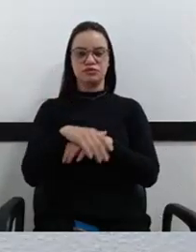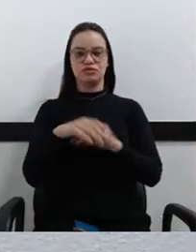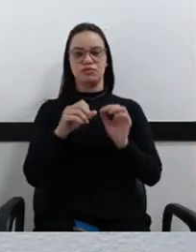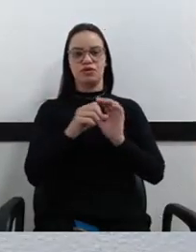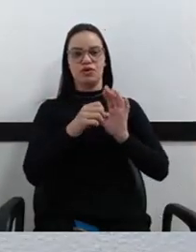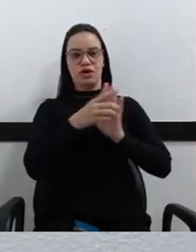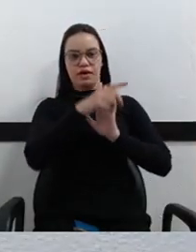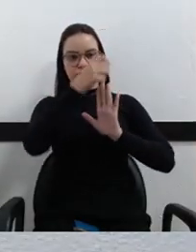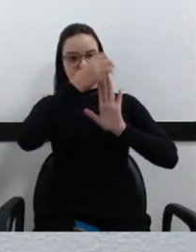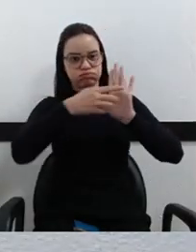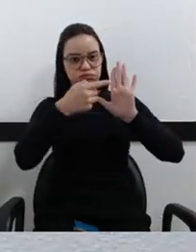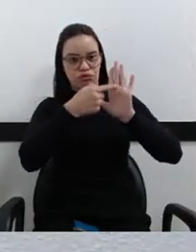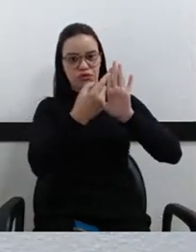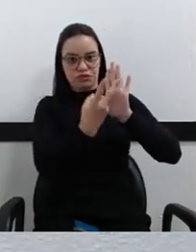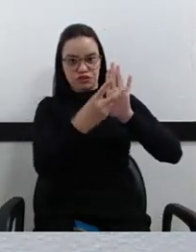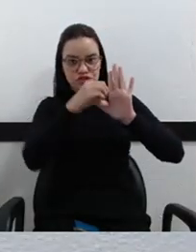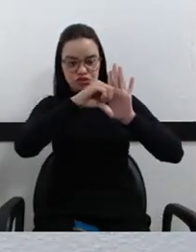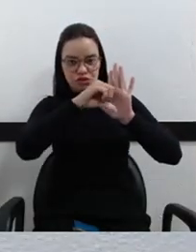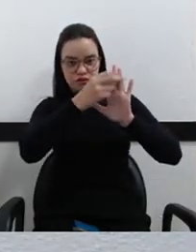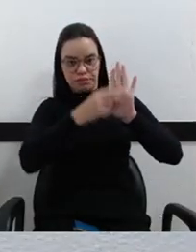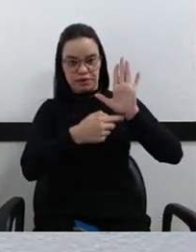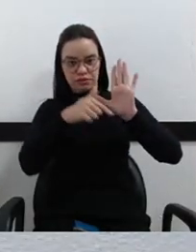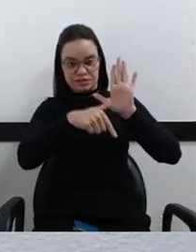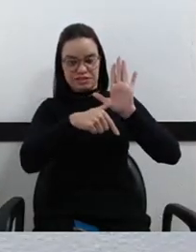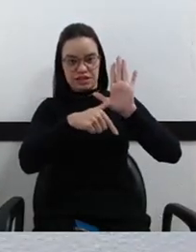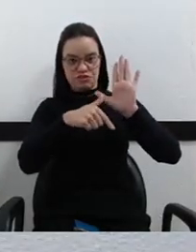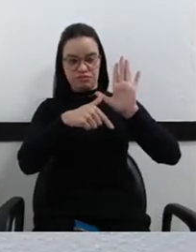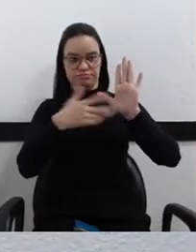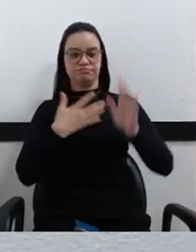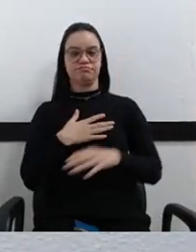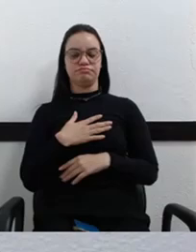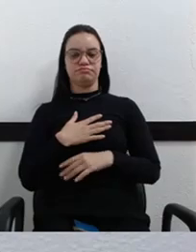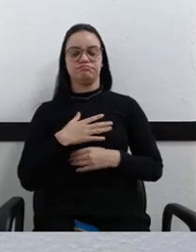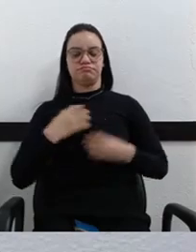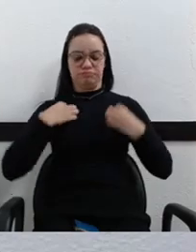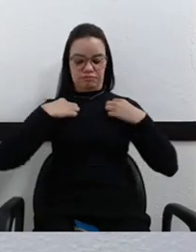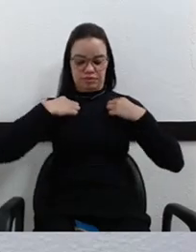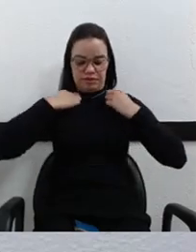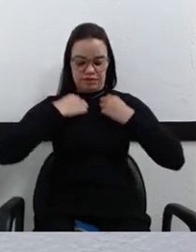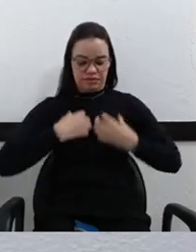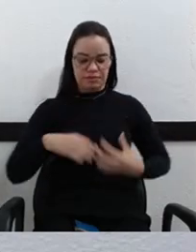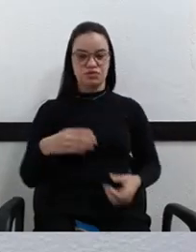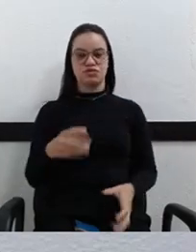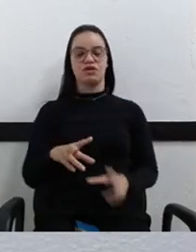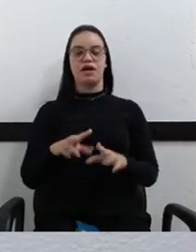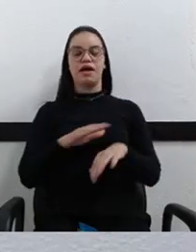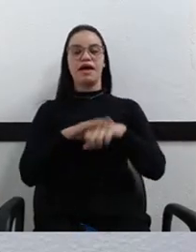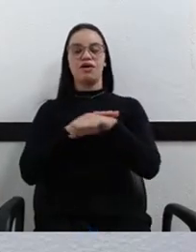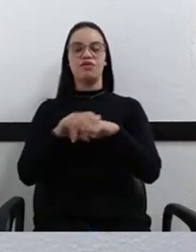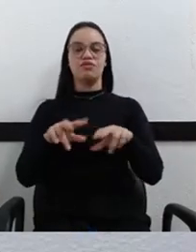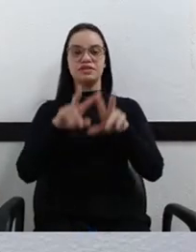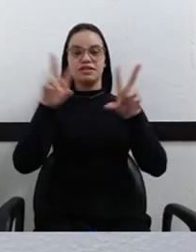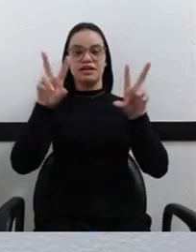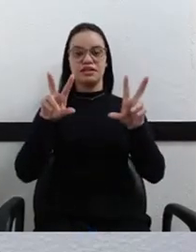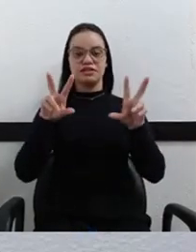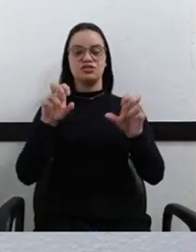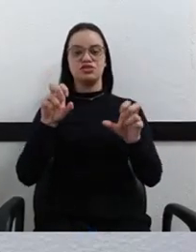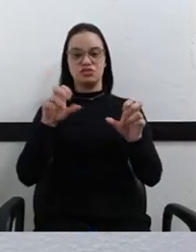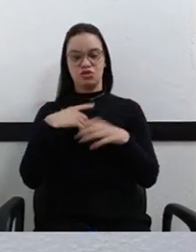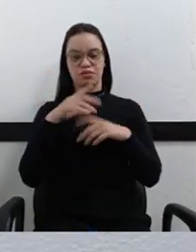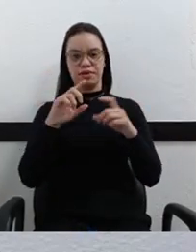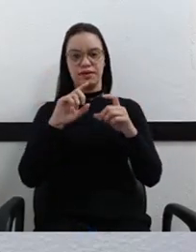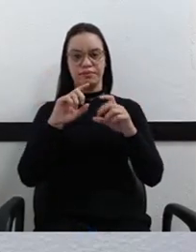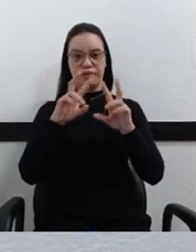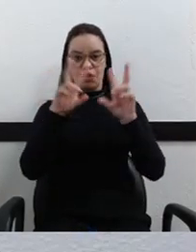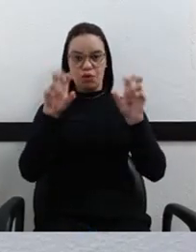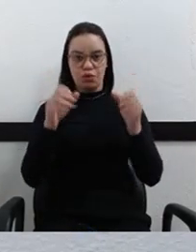7º. Conselheiro, eu vou indeferir o pedido com base nesse artigo, porém eu vou receber como questão de ordem, uma